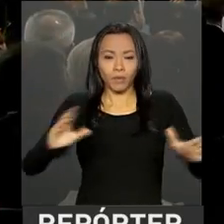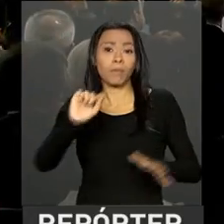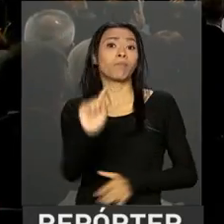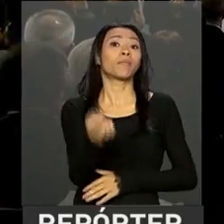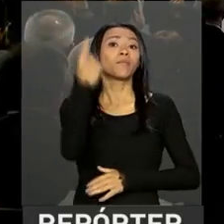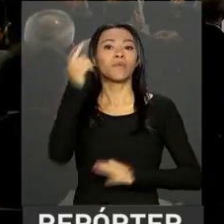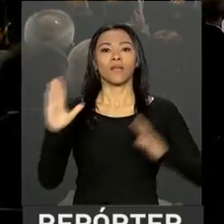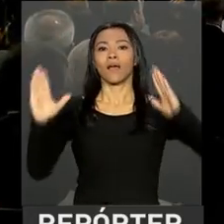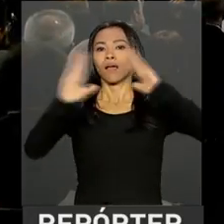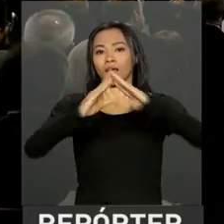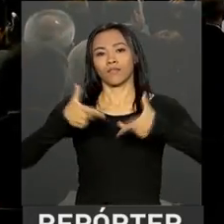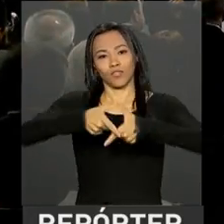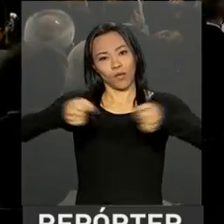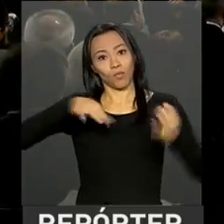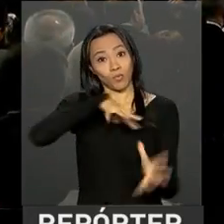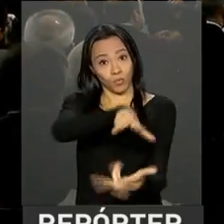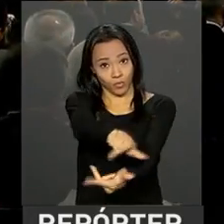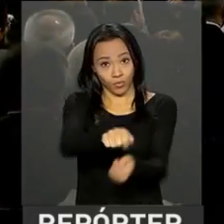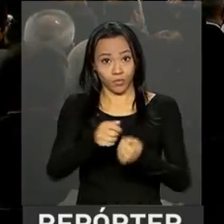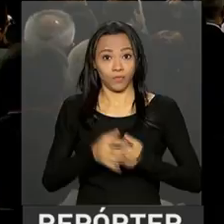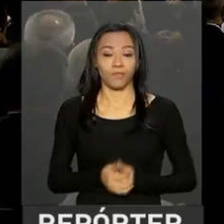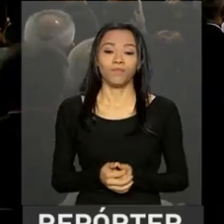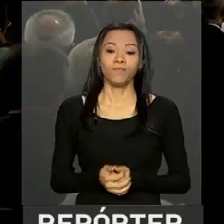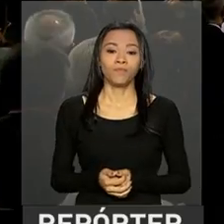primeira japan house no mundo